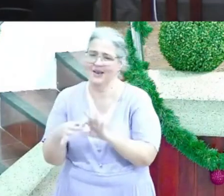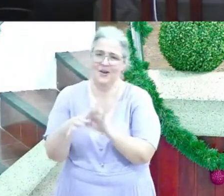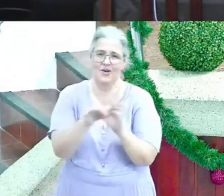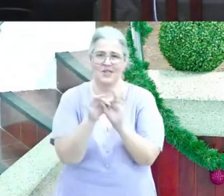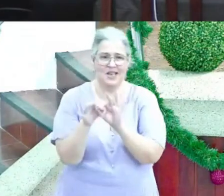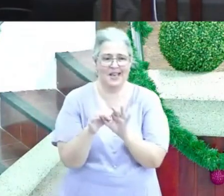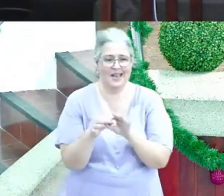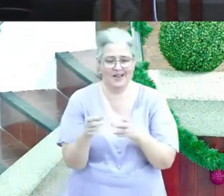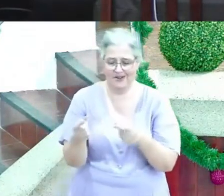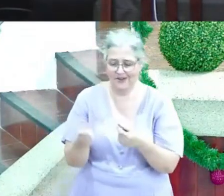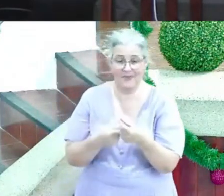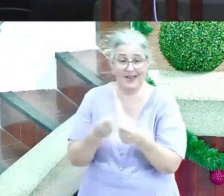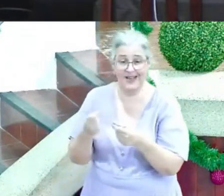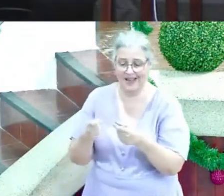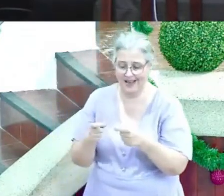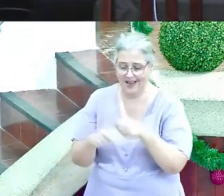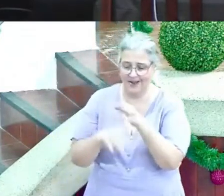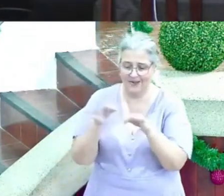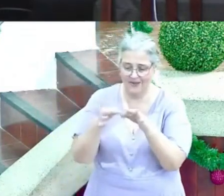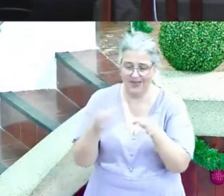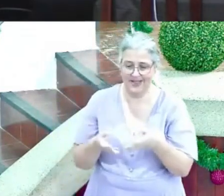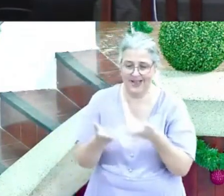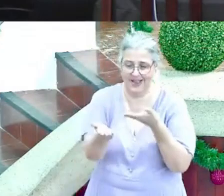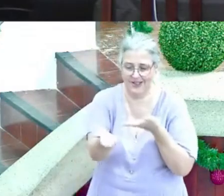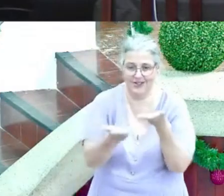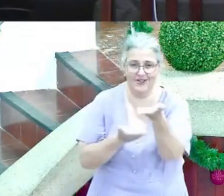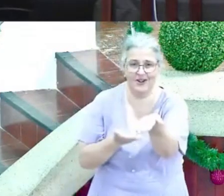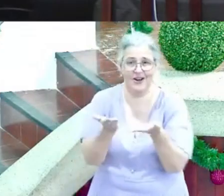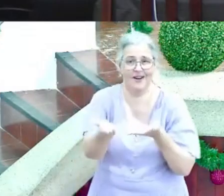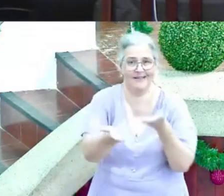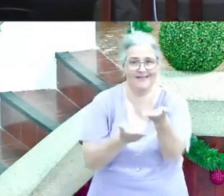bom, não estou falando que isso é ruim.